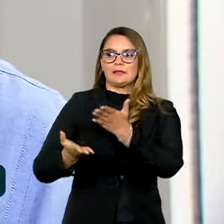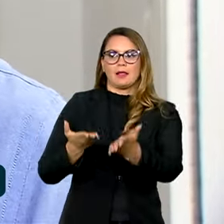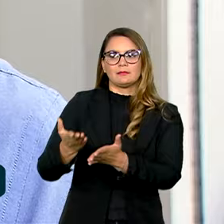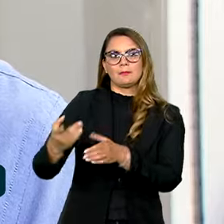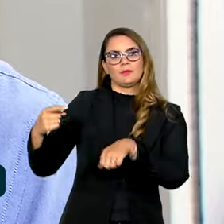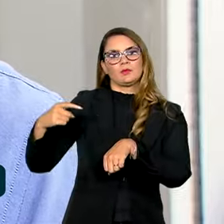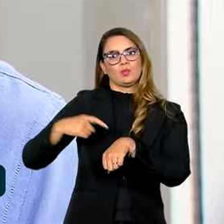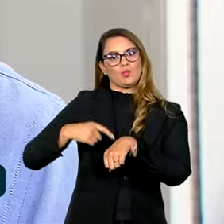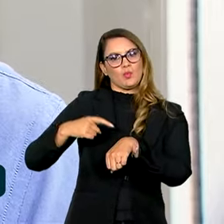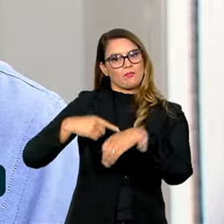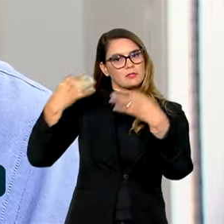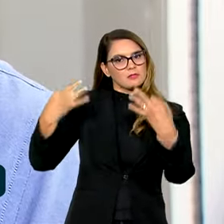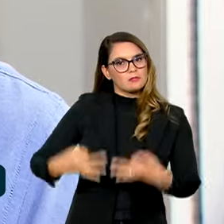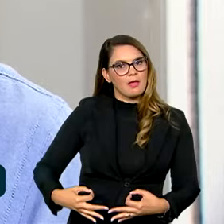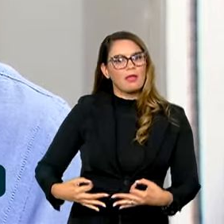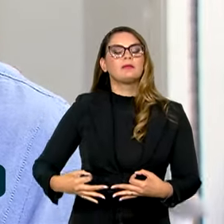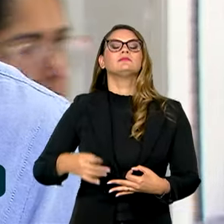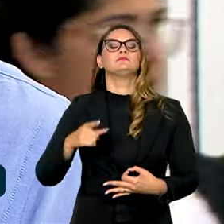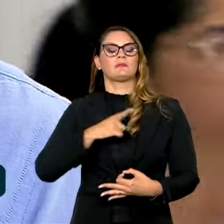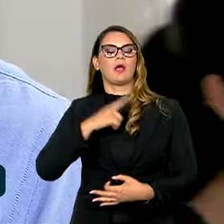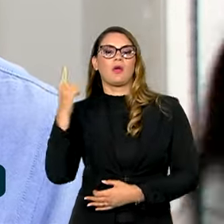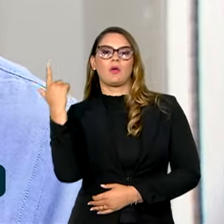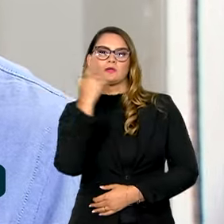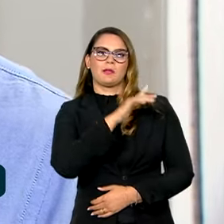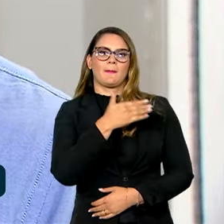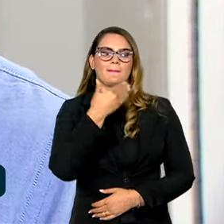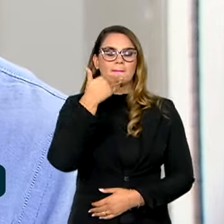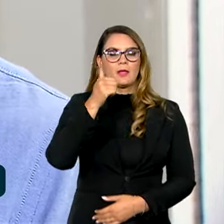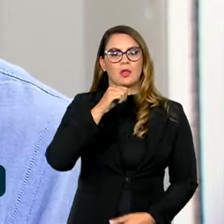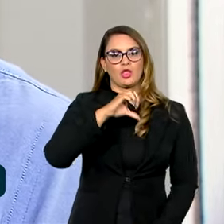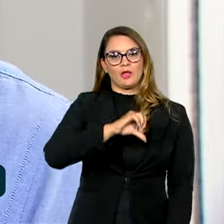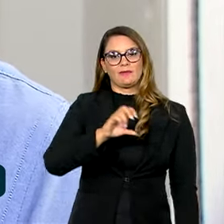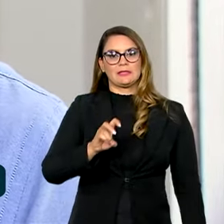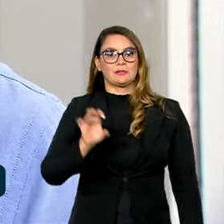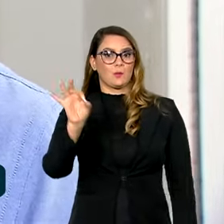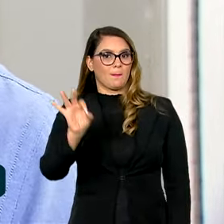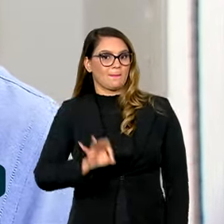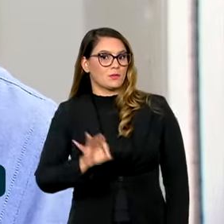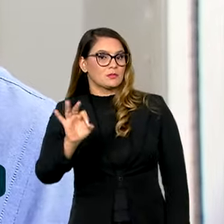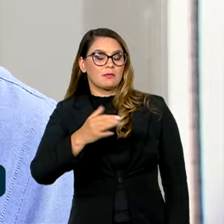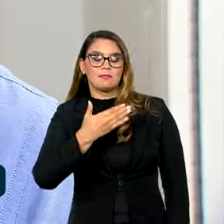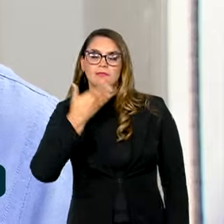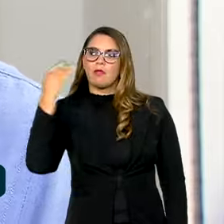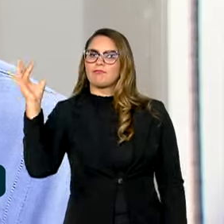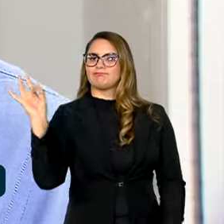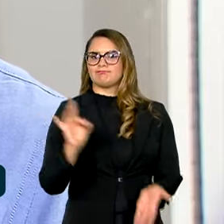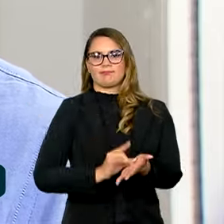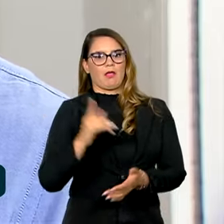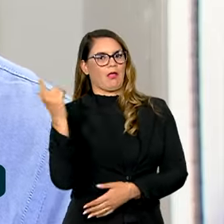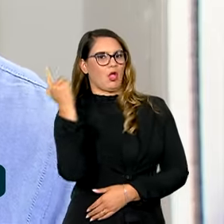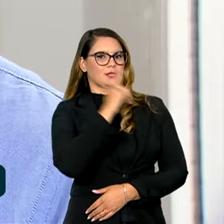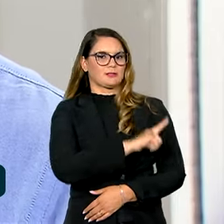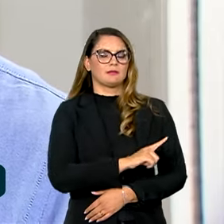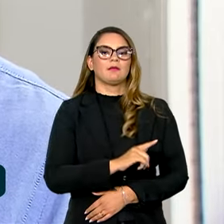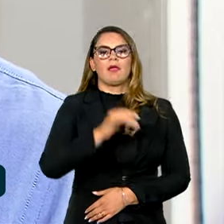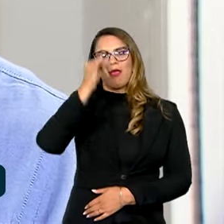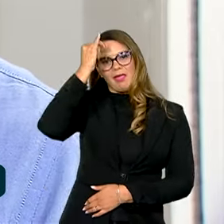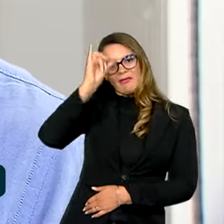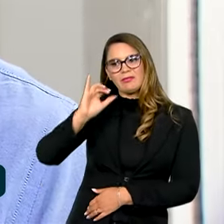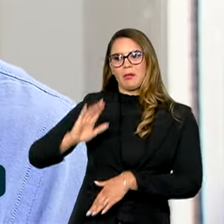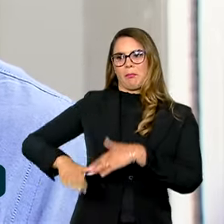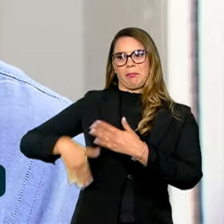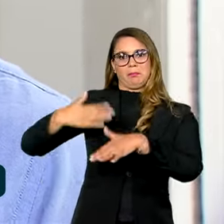onde, feito na fase aguda, é que tem maior efetividade. Chega até 95% de efetividade, evitando,